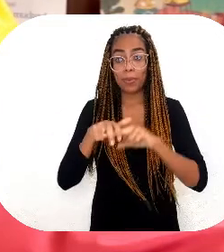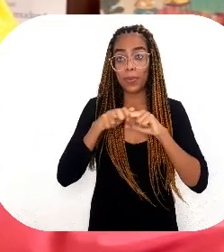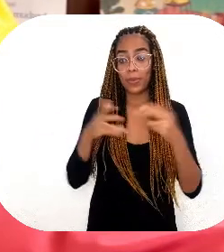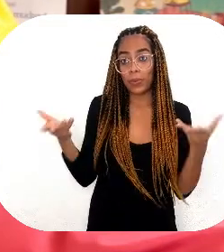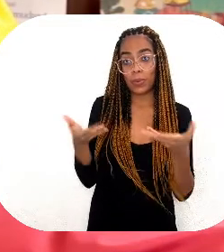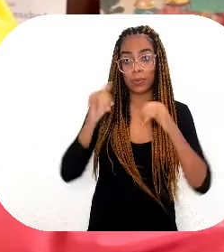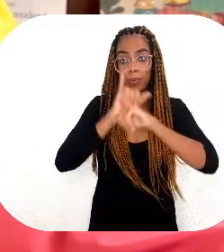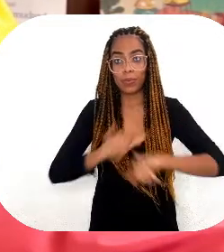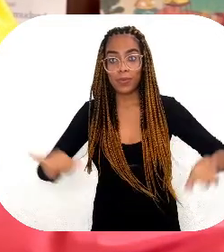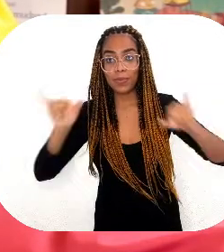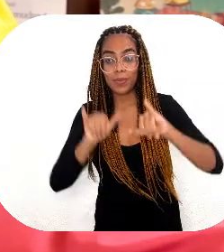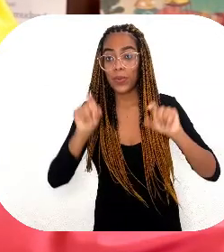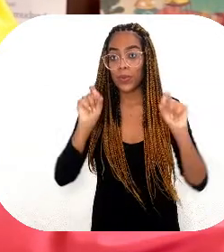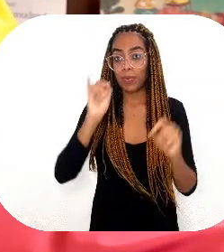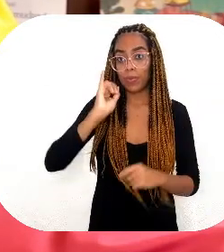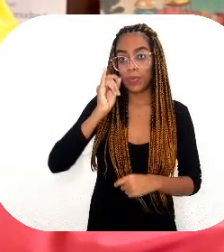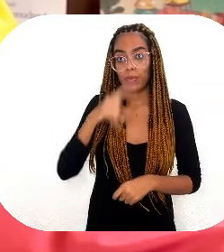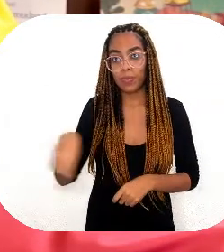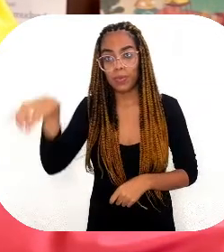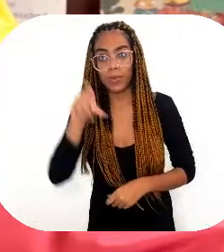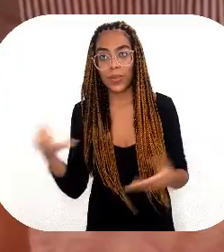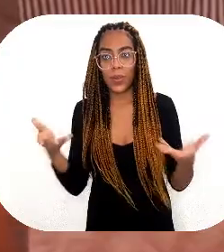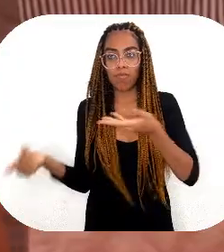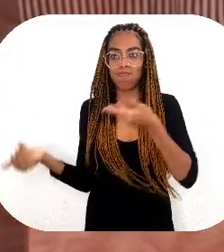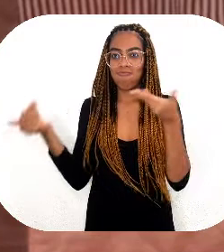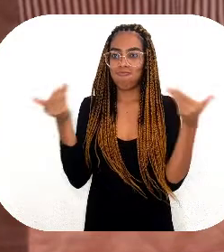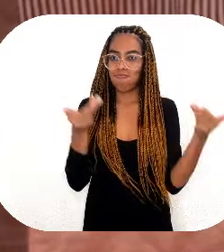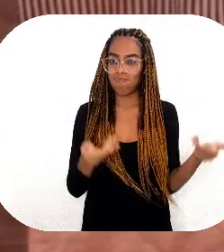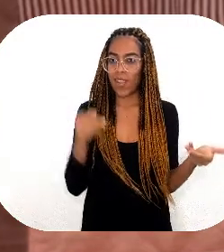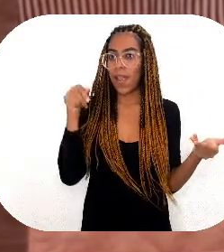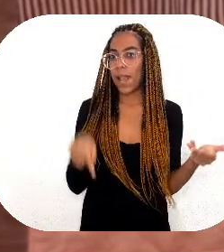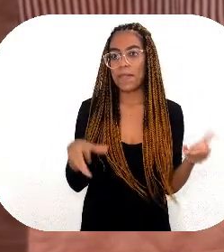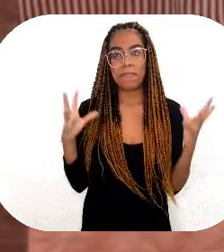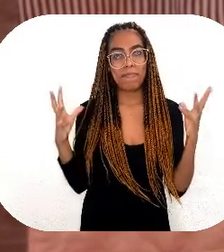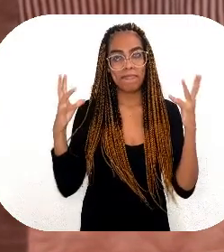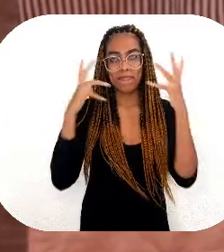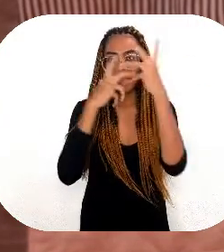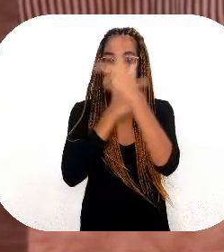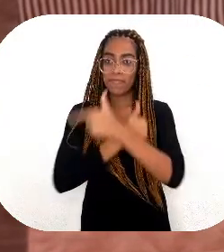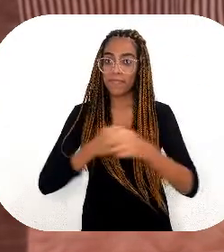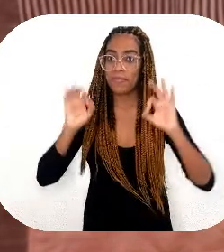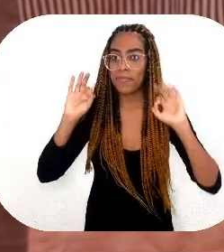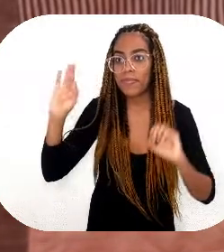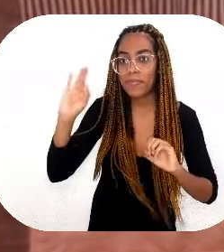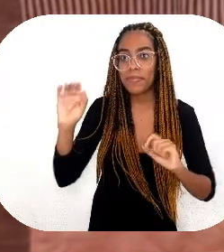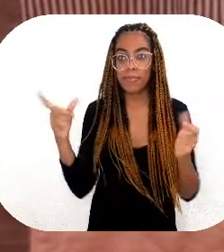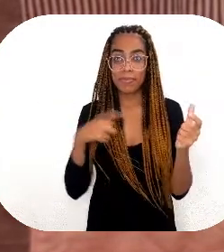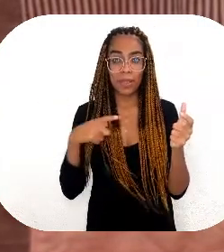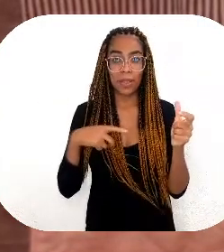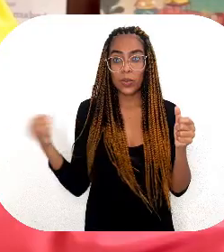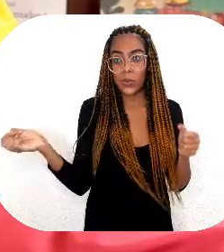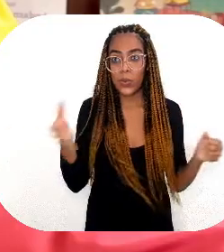do Ceará, BES, para contar a história para vocês. E aproveito para fazer um convite. Gente, esse lugar